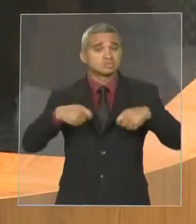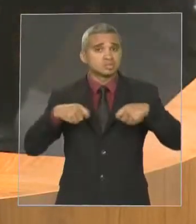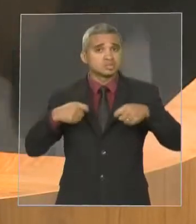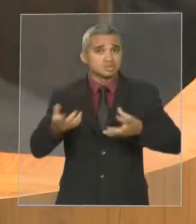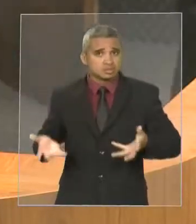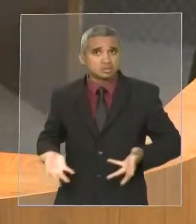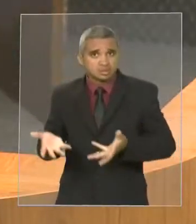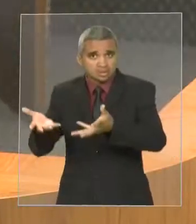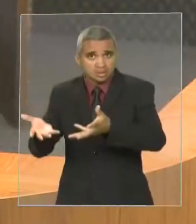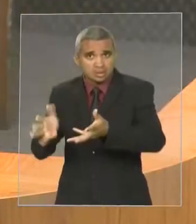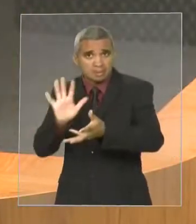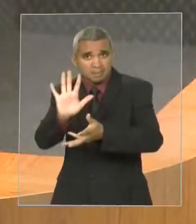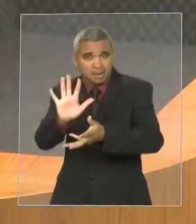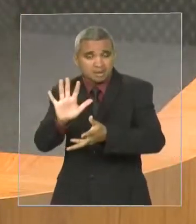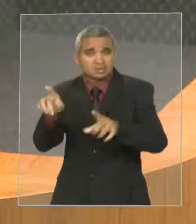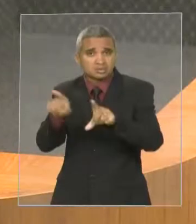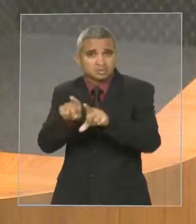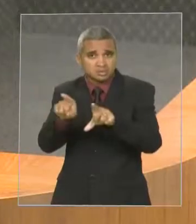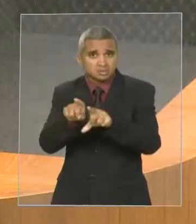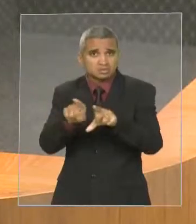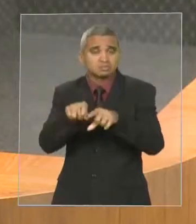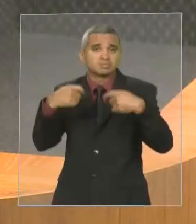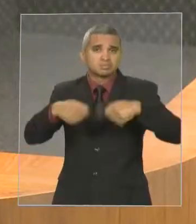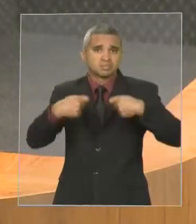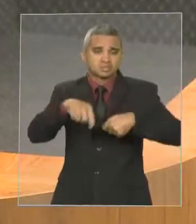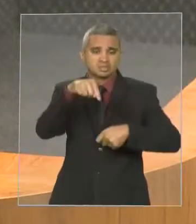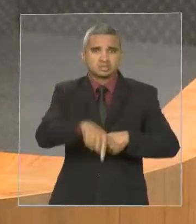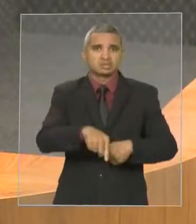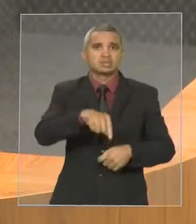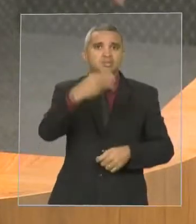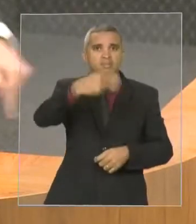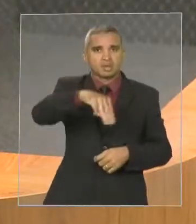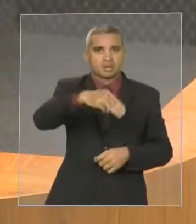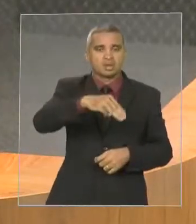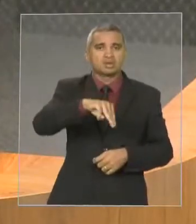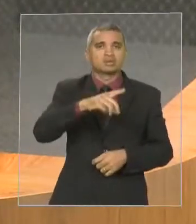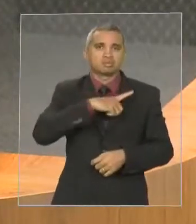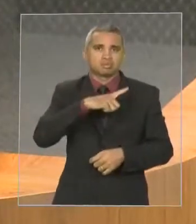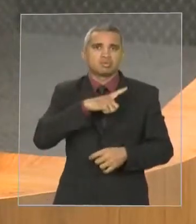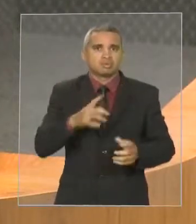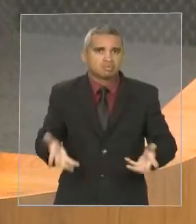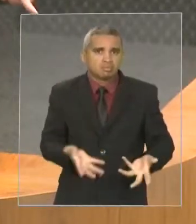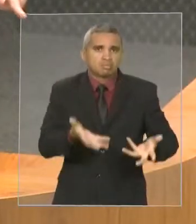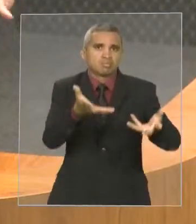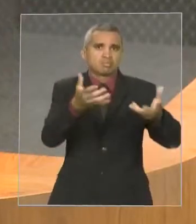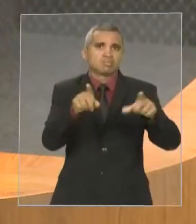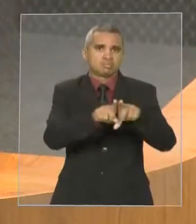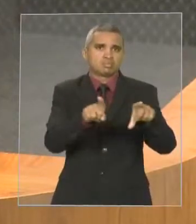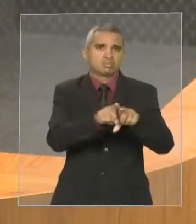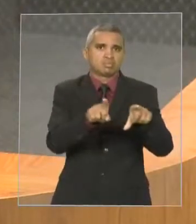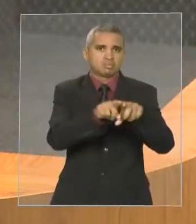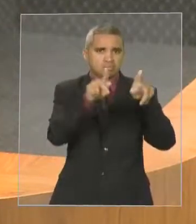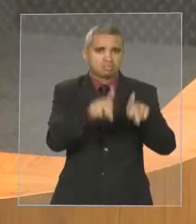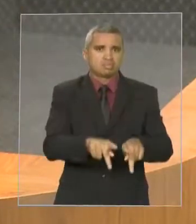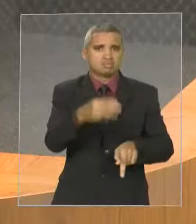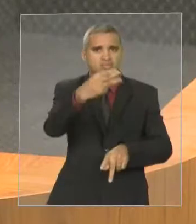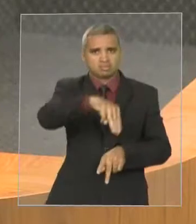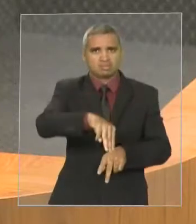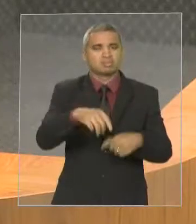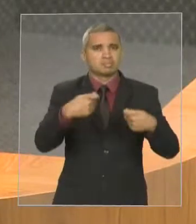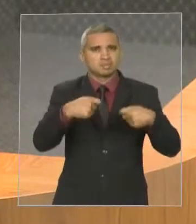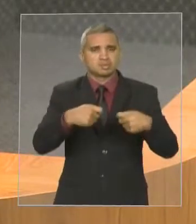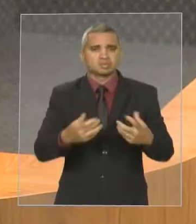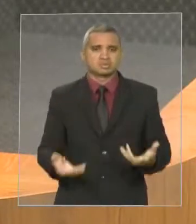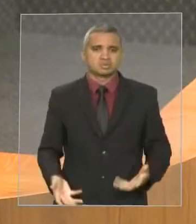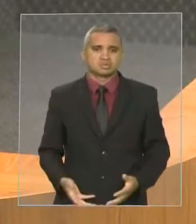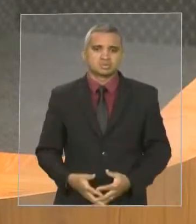para o Brasil fazer superávit comercial e para o empresário ganhar dinheiro, mas que a população do Maranhão também leve vantagem nesta